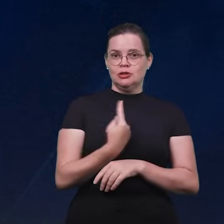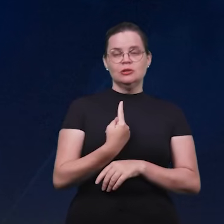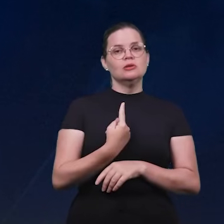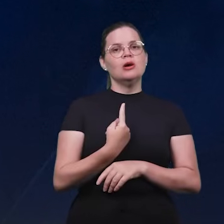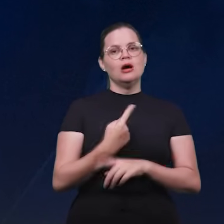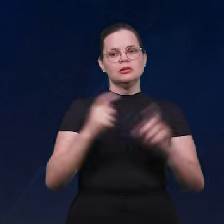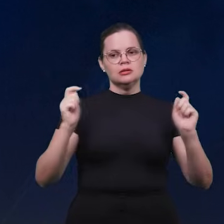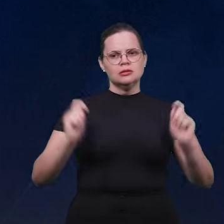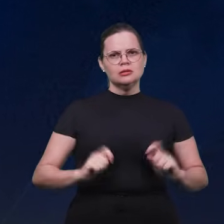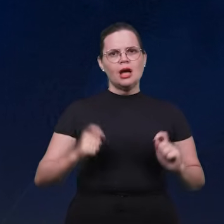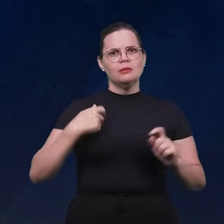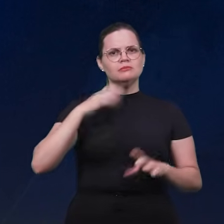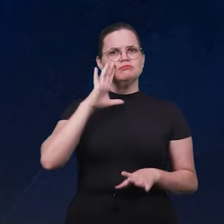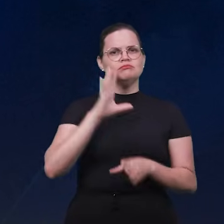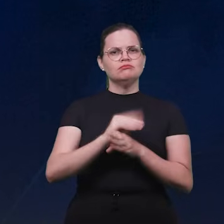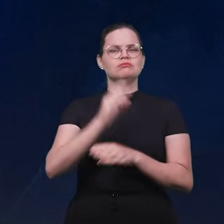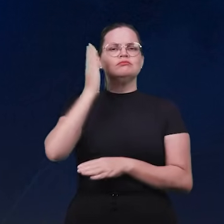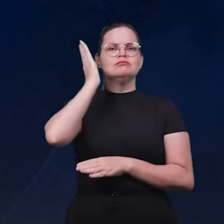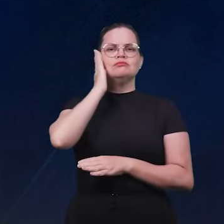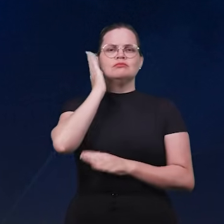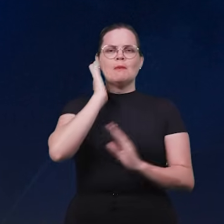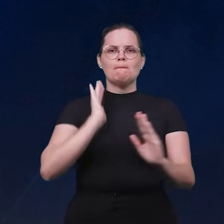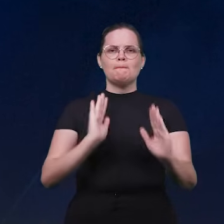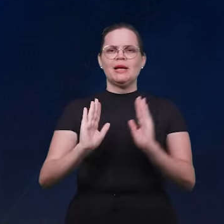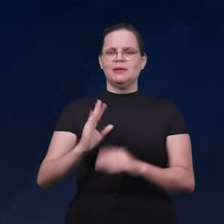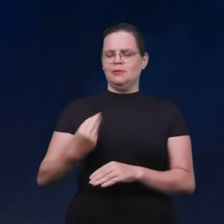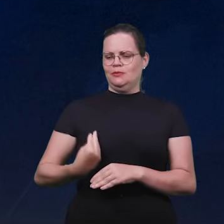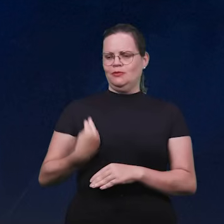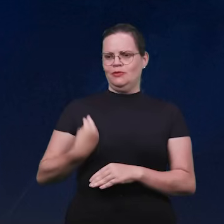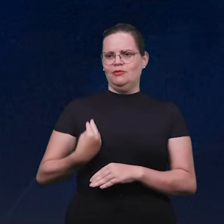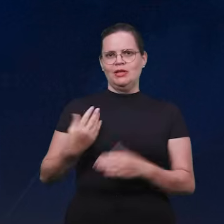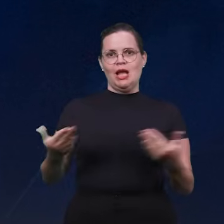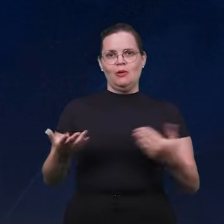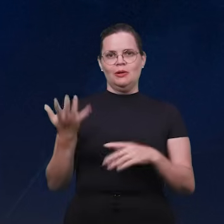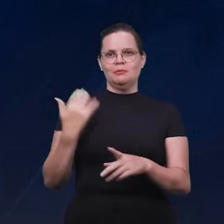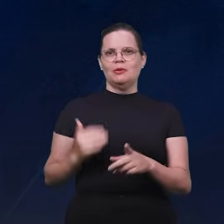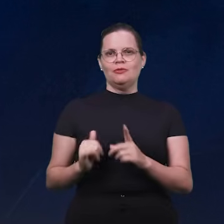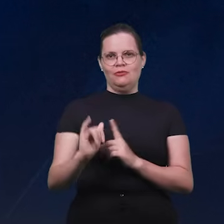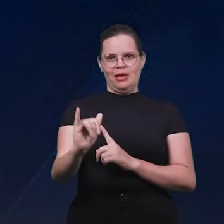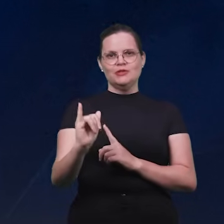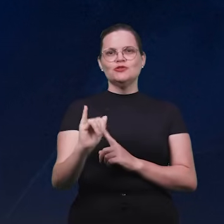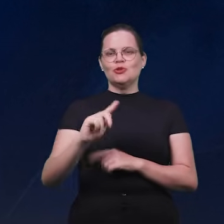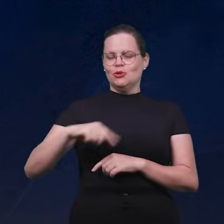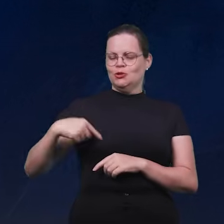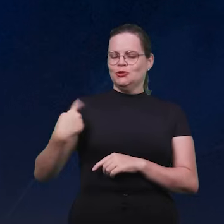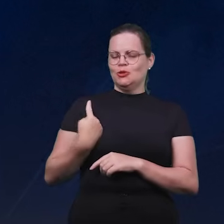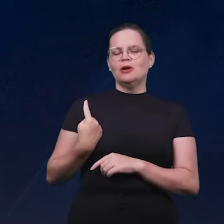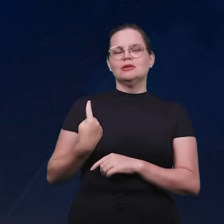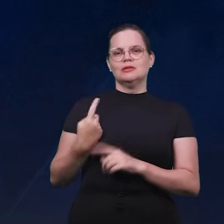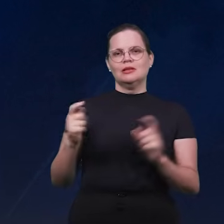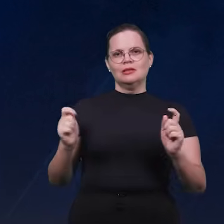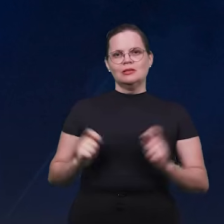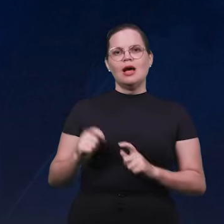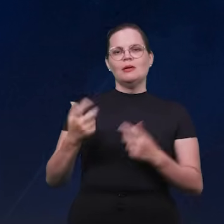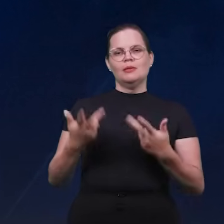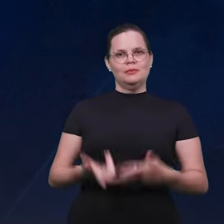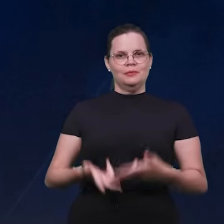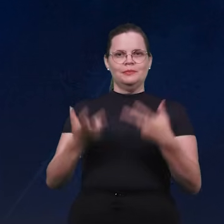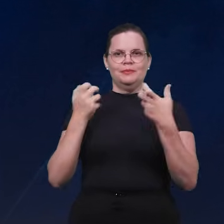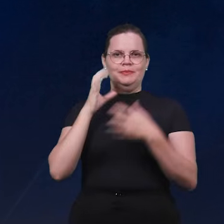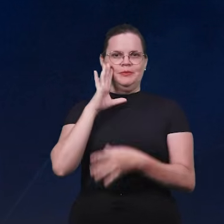nos posicionam quanto à questão do momento profético de Deus que nós estamos vivendo nesses últimos